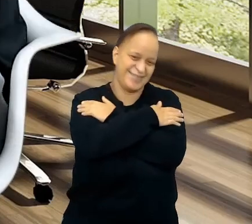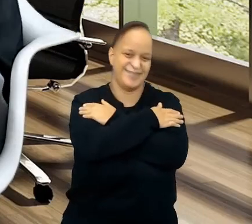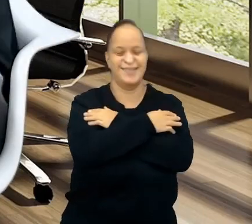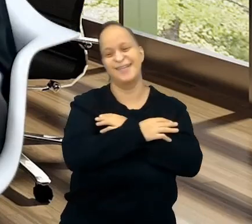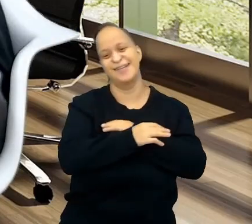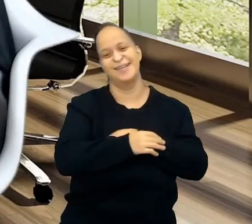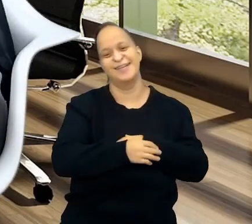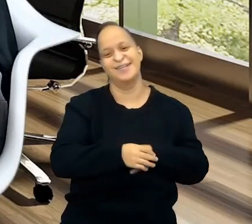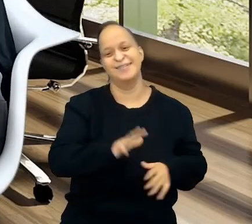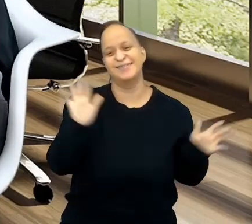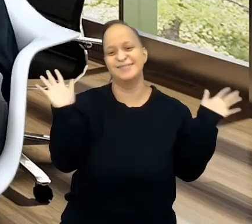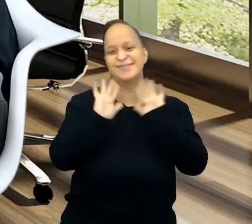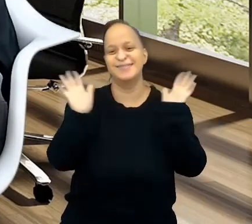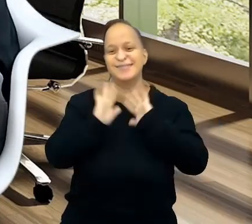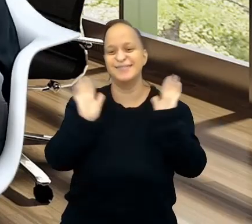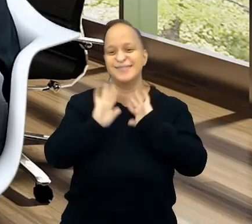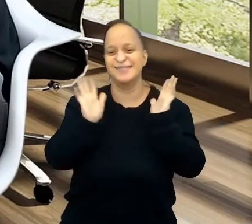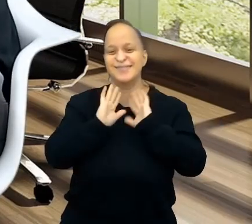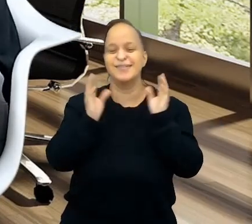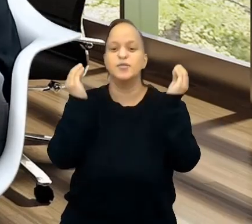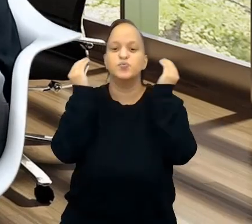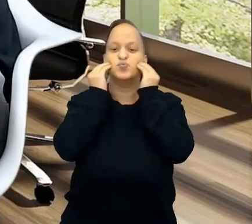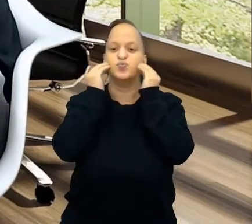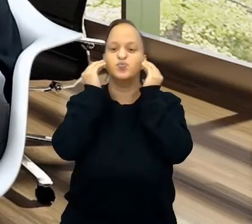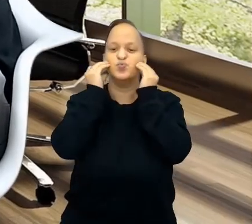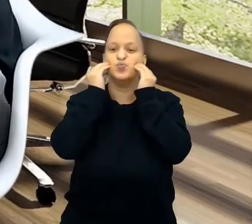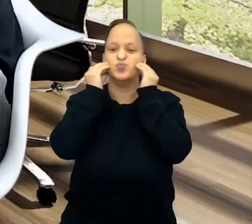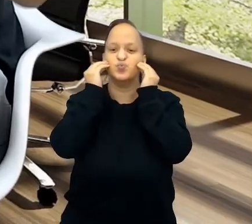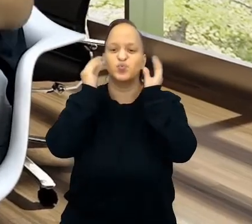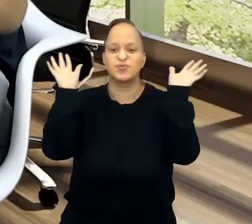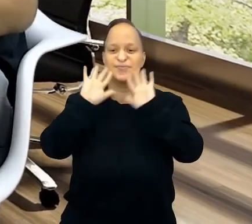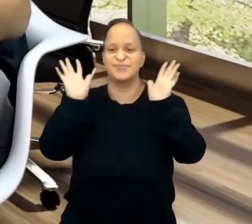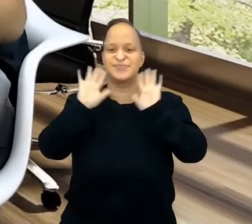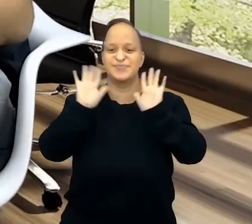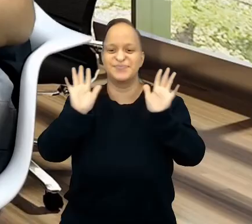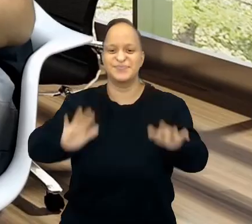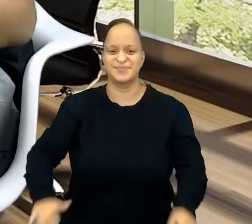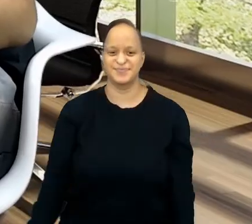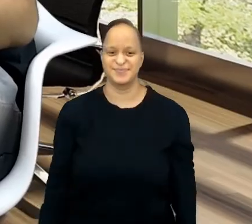mesmo. Obrigada. Gente, até a próxima. Um super beijo. Tchau pra vocês. Até a próxima aula.